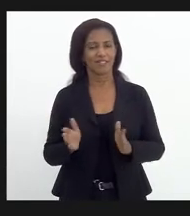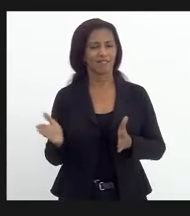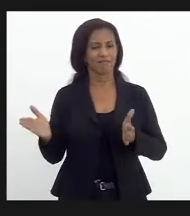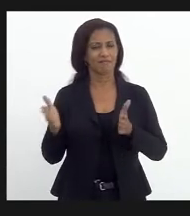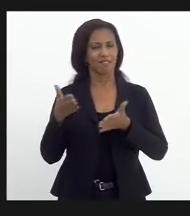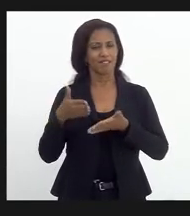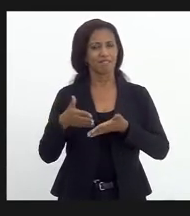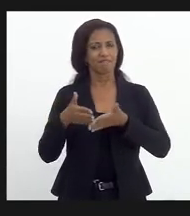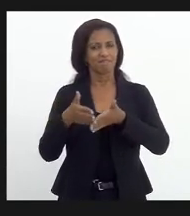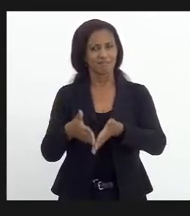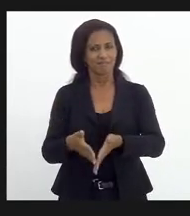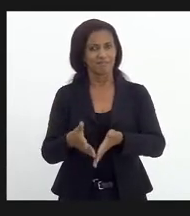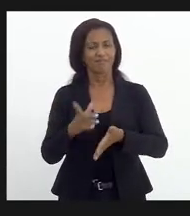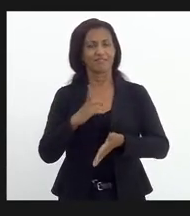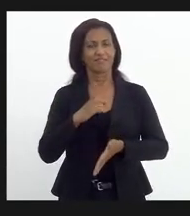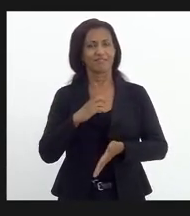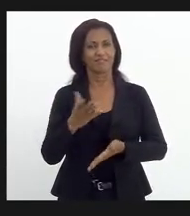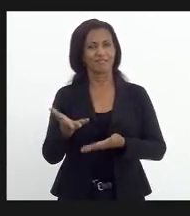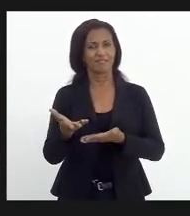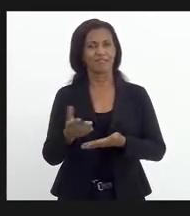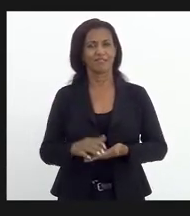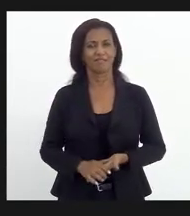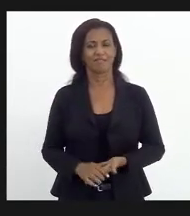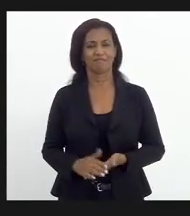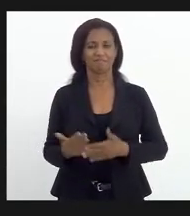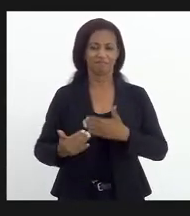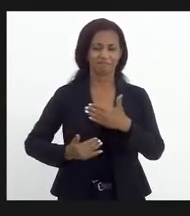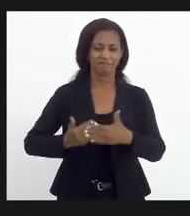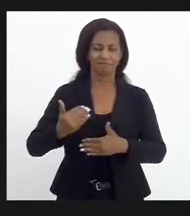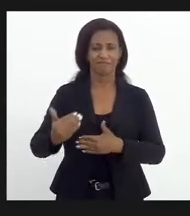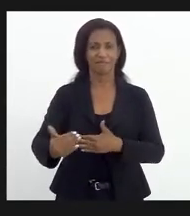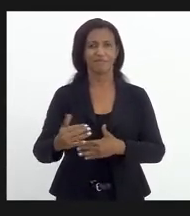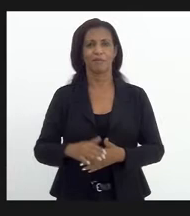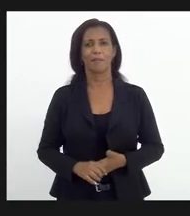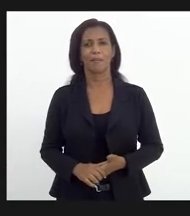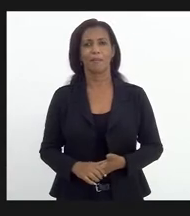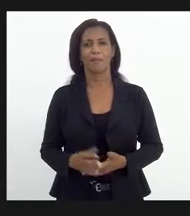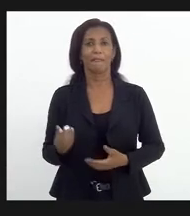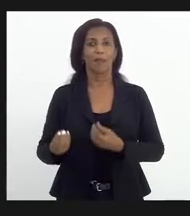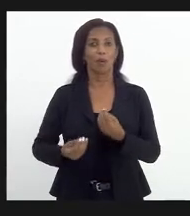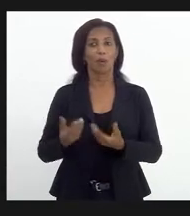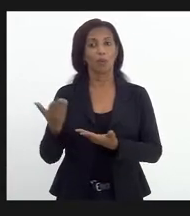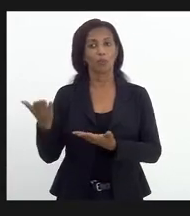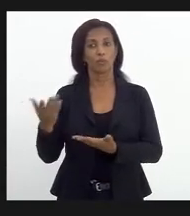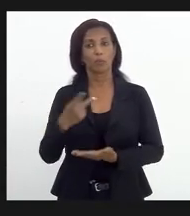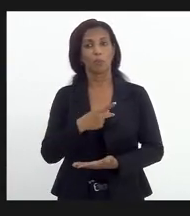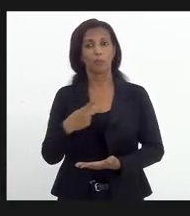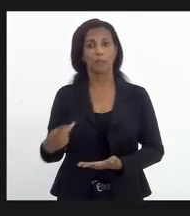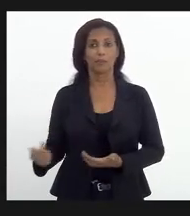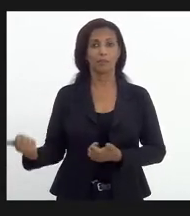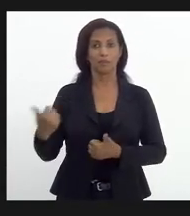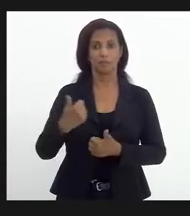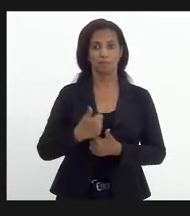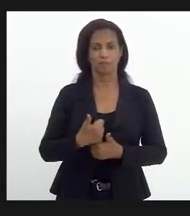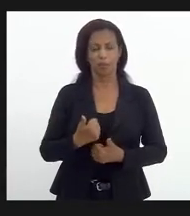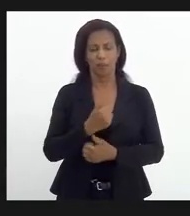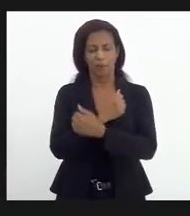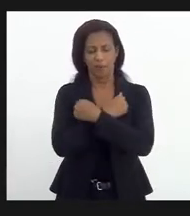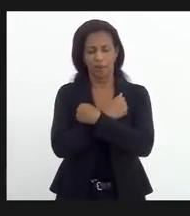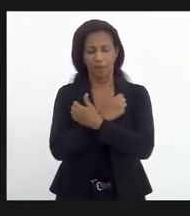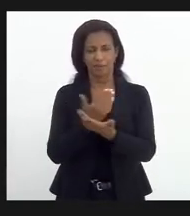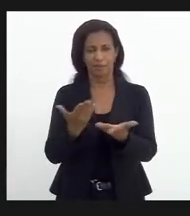interinidade, teremos aí avanços, como também o senhor como presidente nosso nesse período. Um abraço a